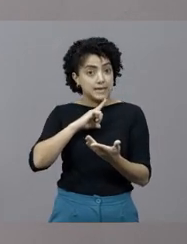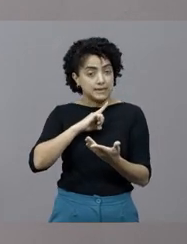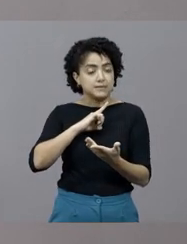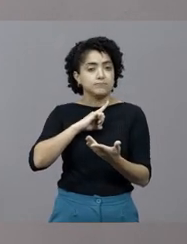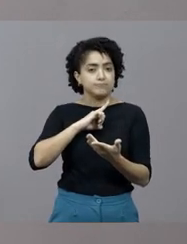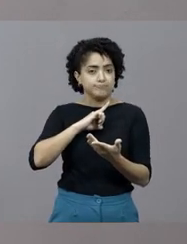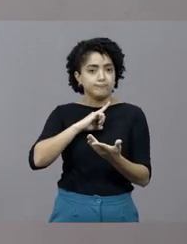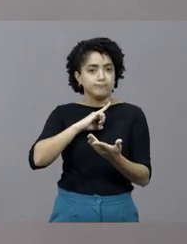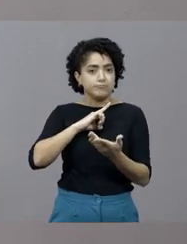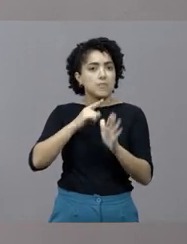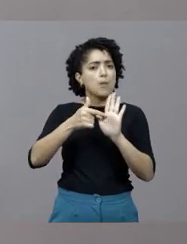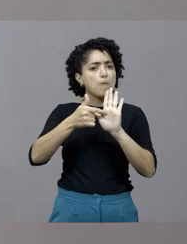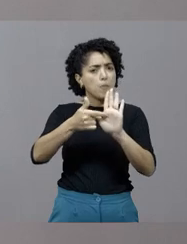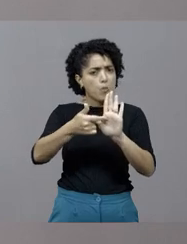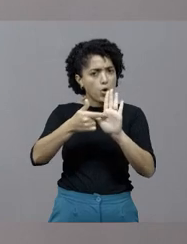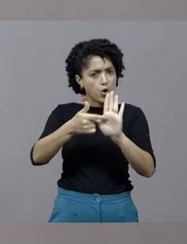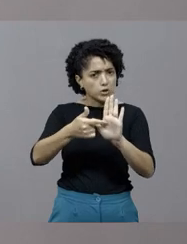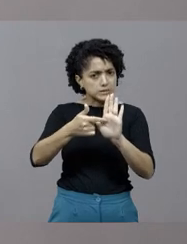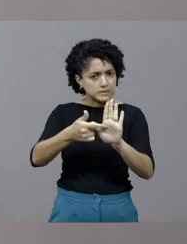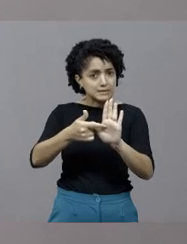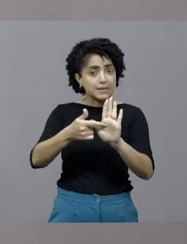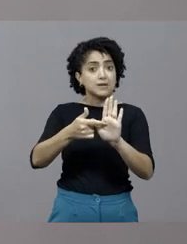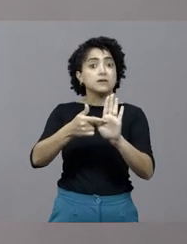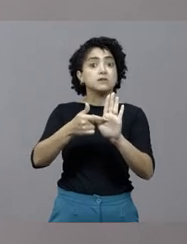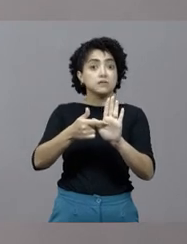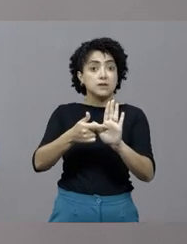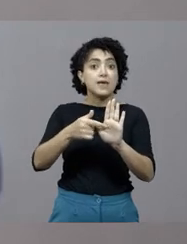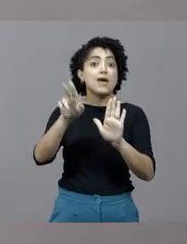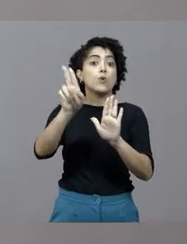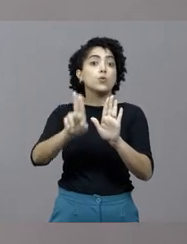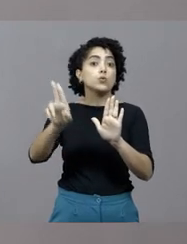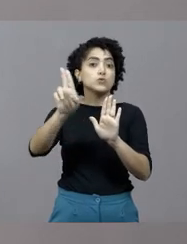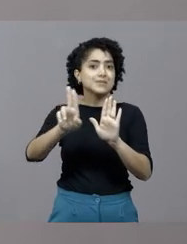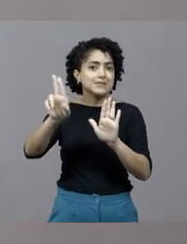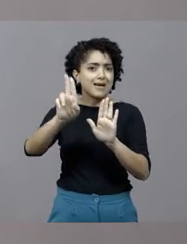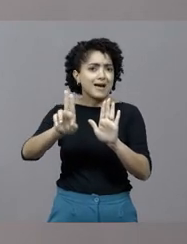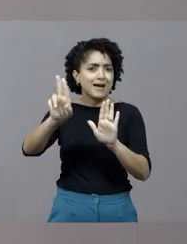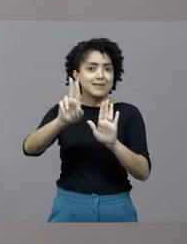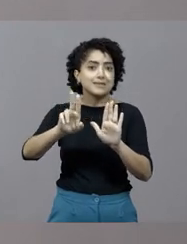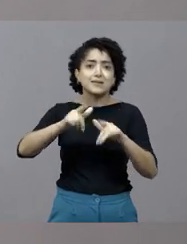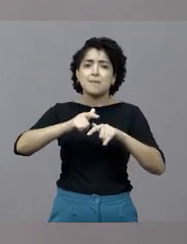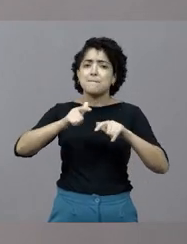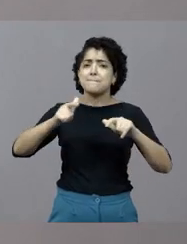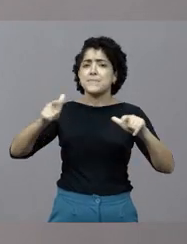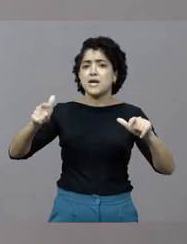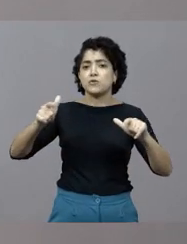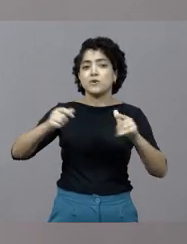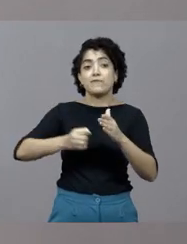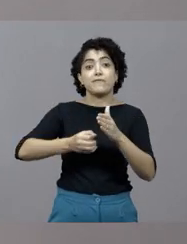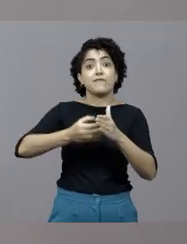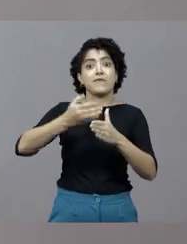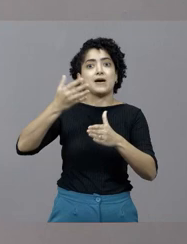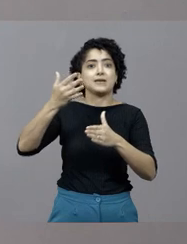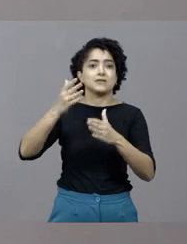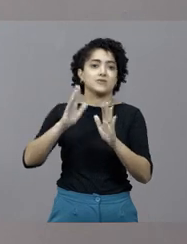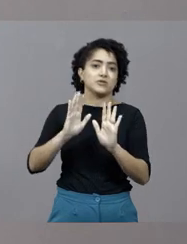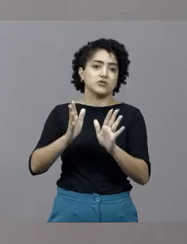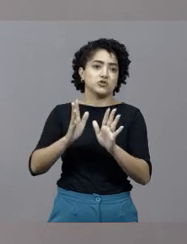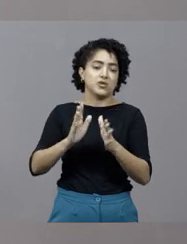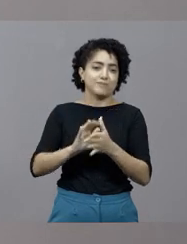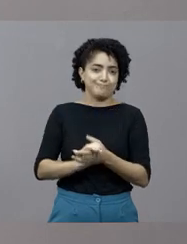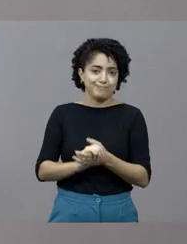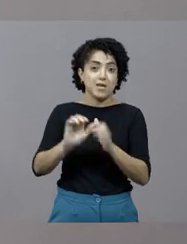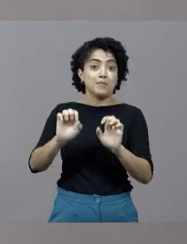fortíssimas evidências que essa aeronave é usada na maioria das vezes, na maioria absoluta das vezes, para